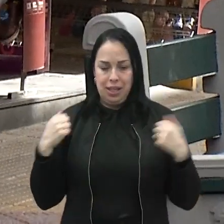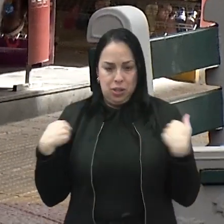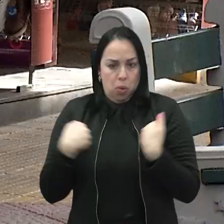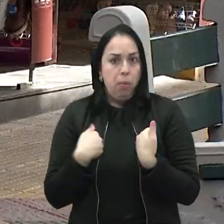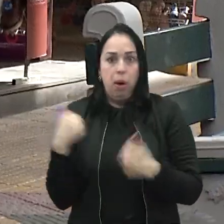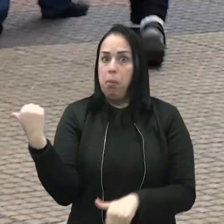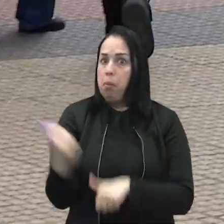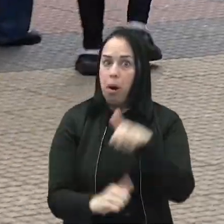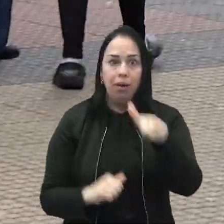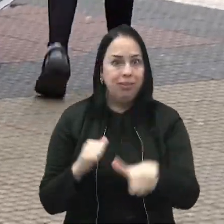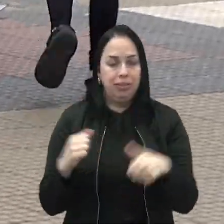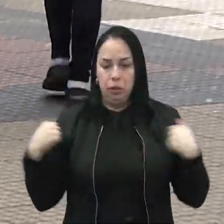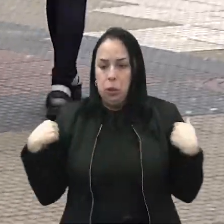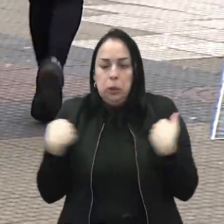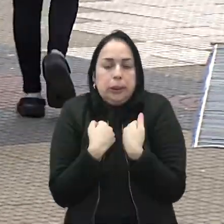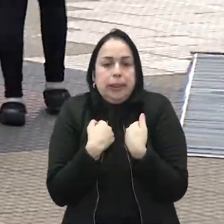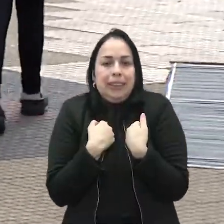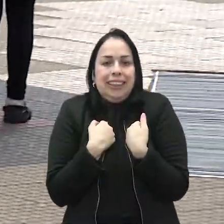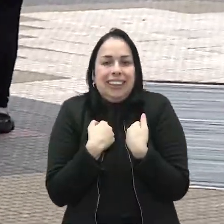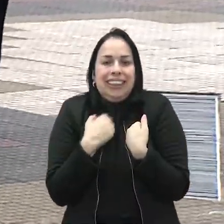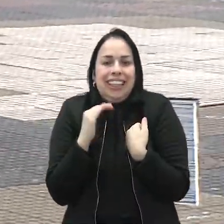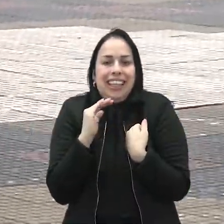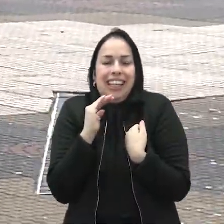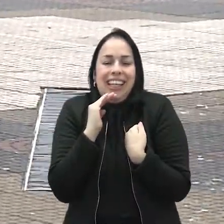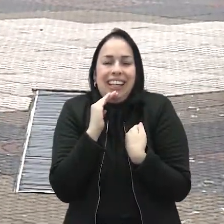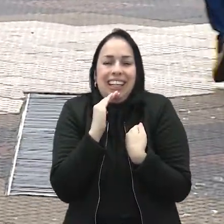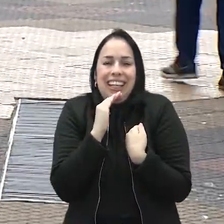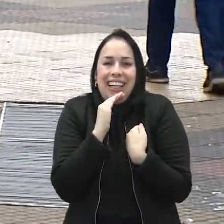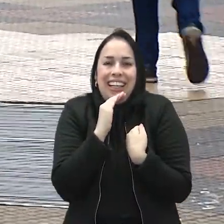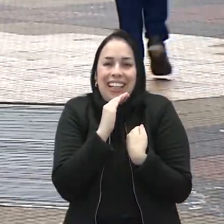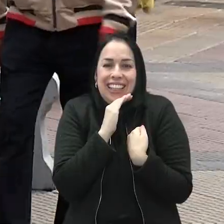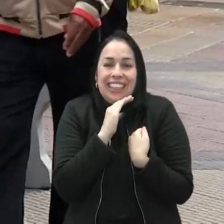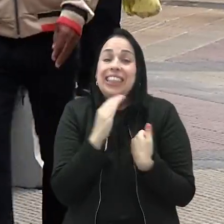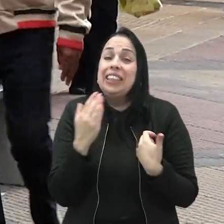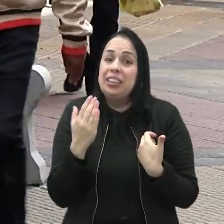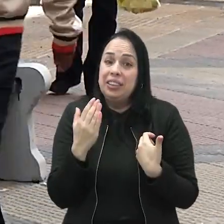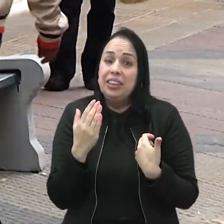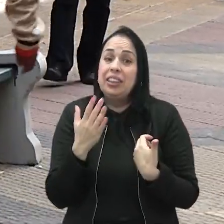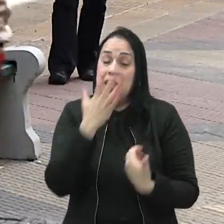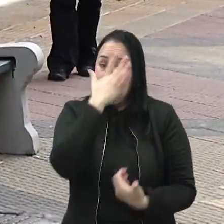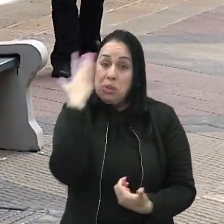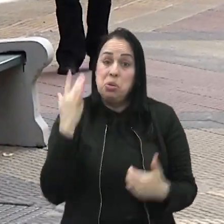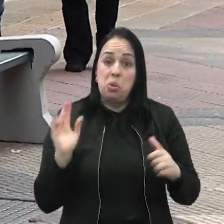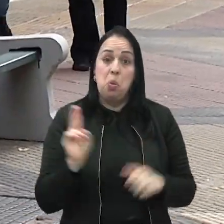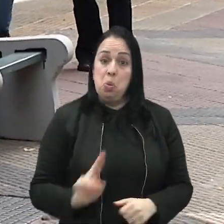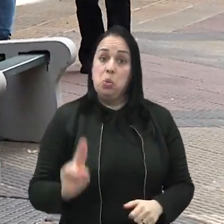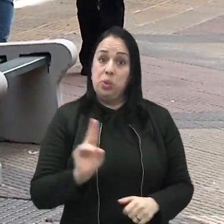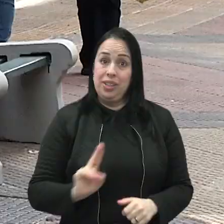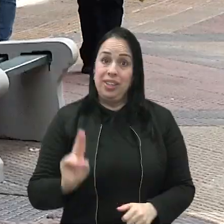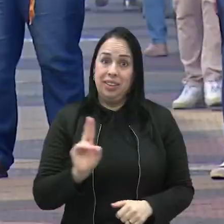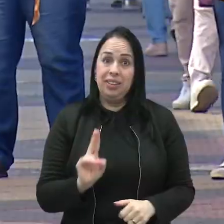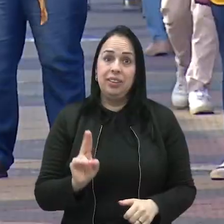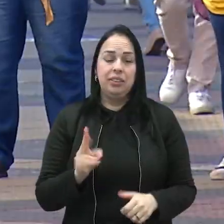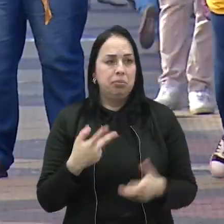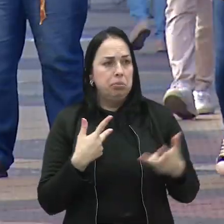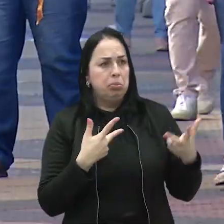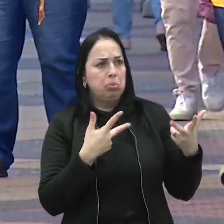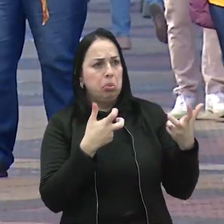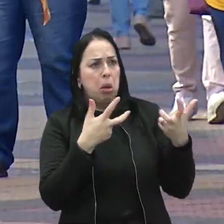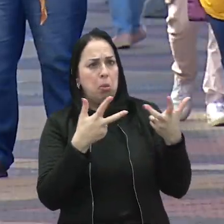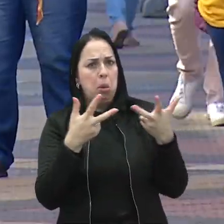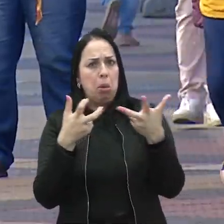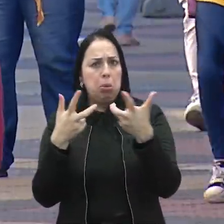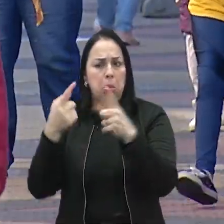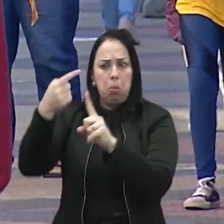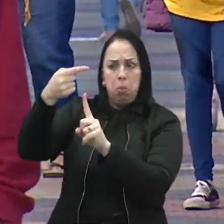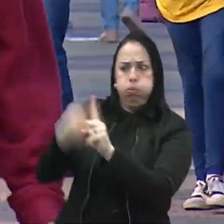no visual. As blusas quentinhas saíram do armário e voltaram para o dia a dia. A percepção